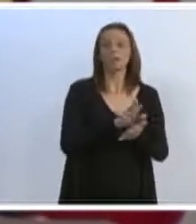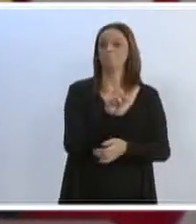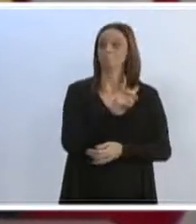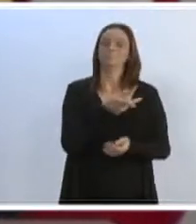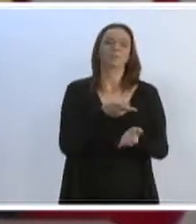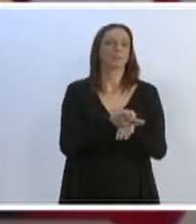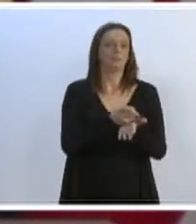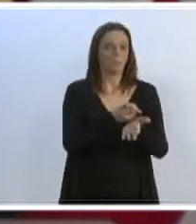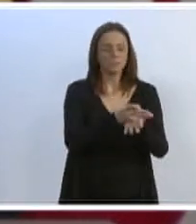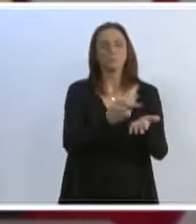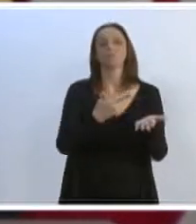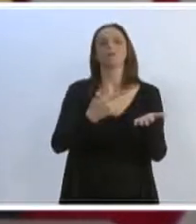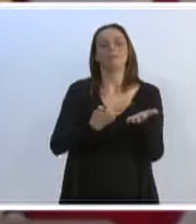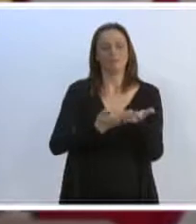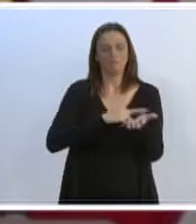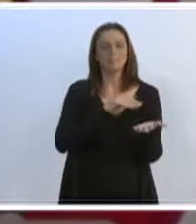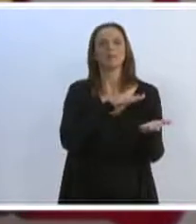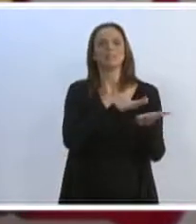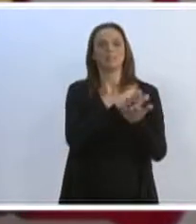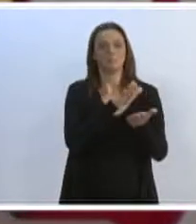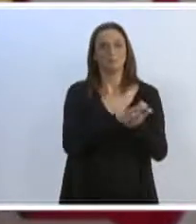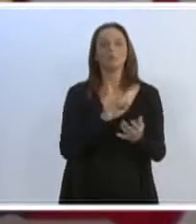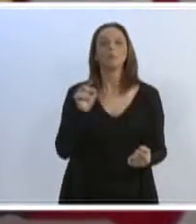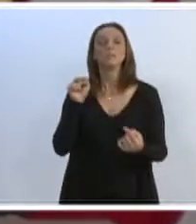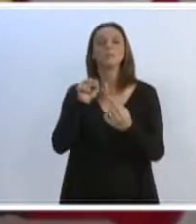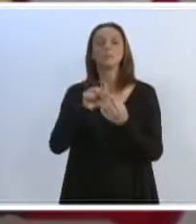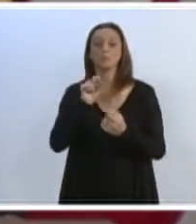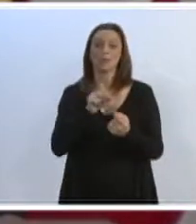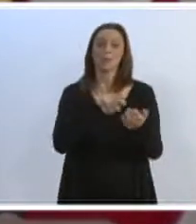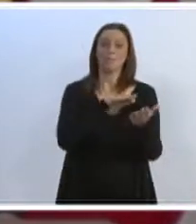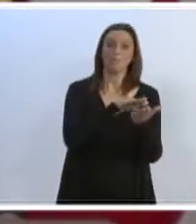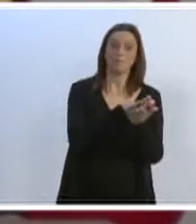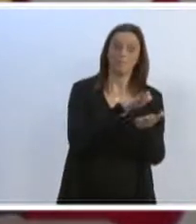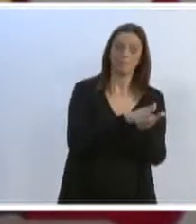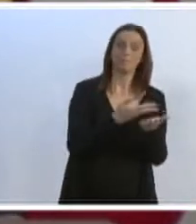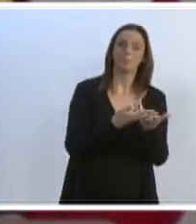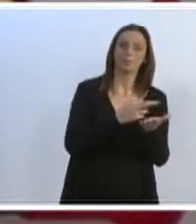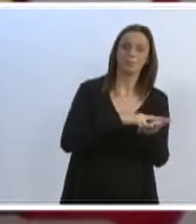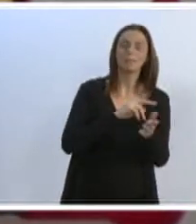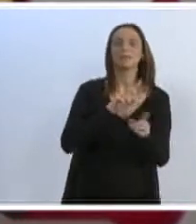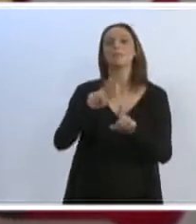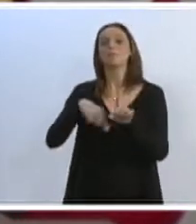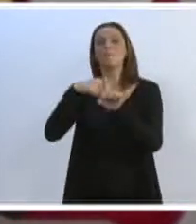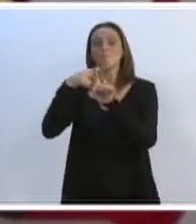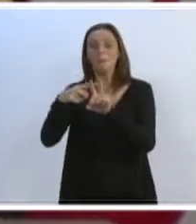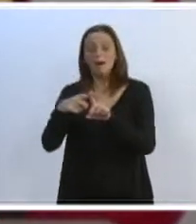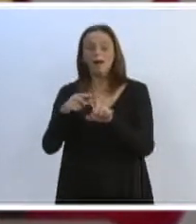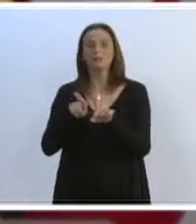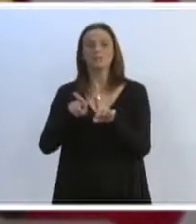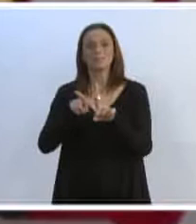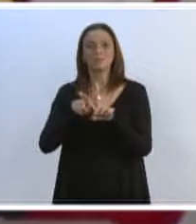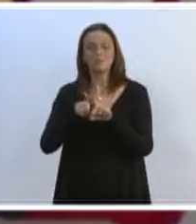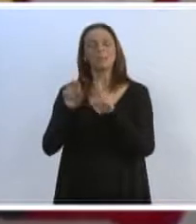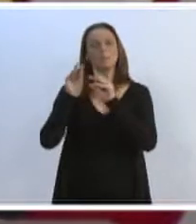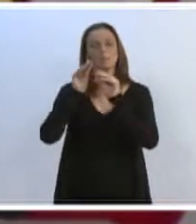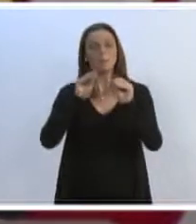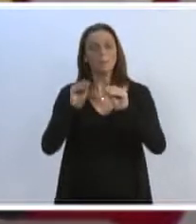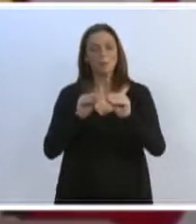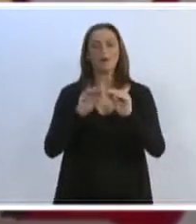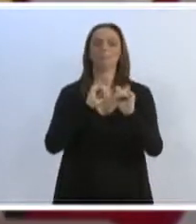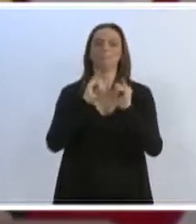Neste momento, eu convido o senhor Rodrigo Rogério Ramos, presidente da Fundação Cultural de Blumenau, para fazer uso